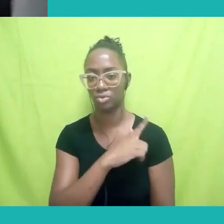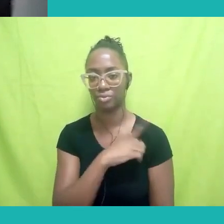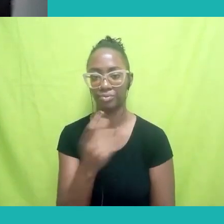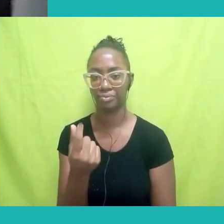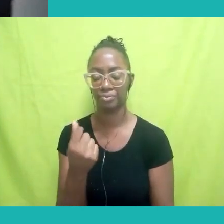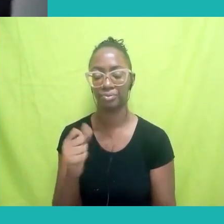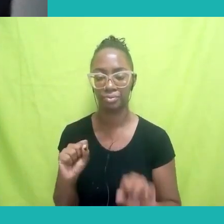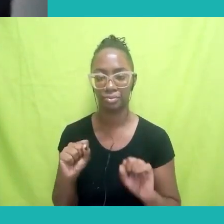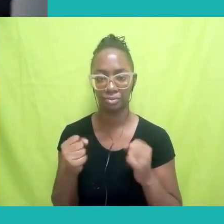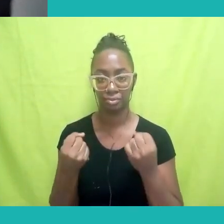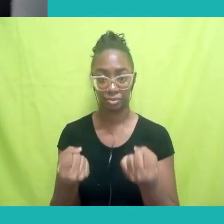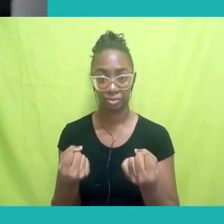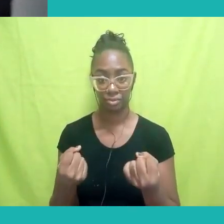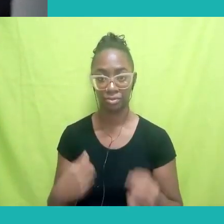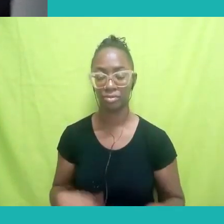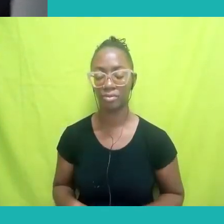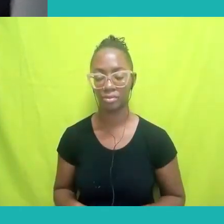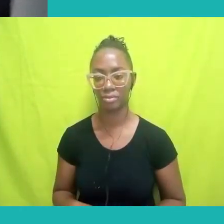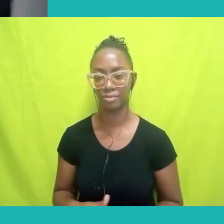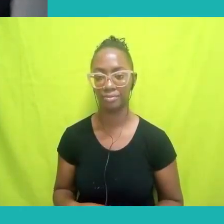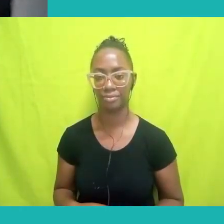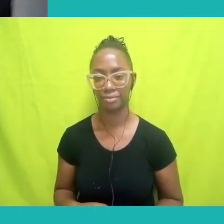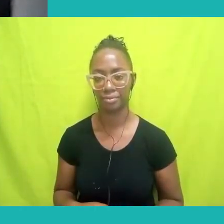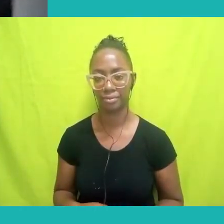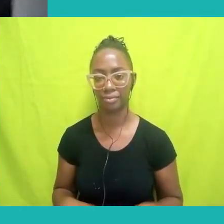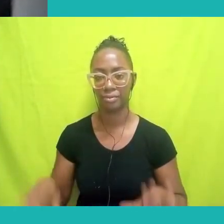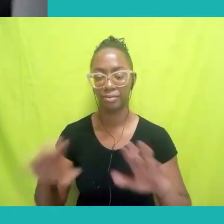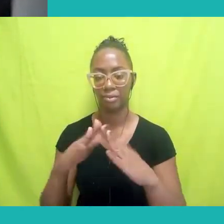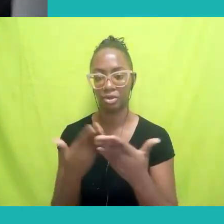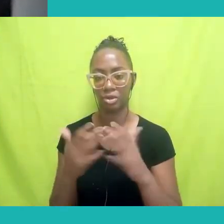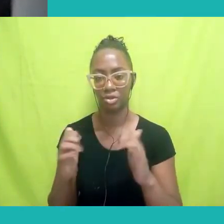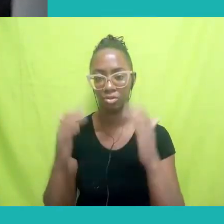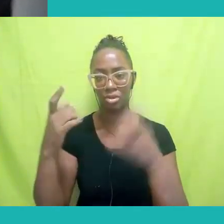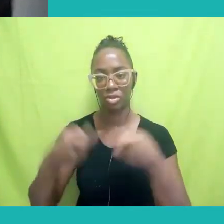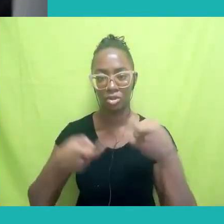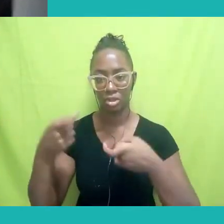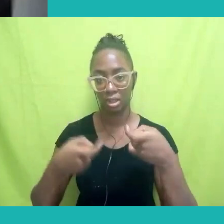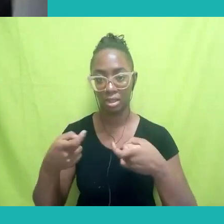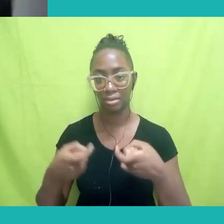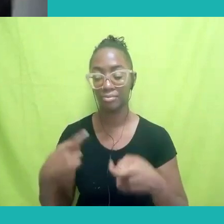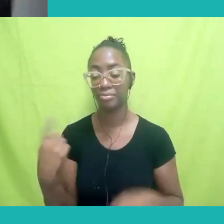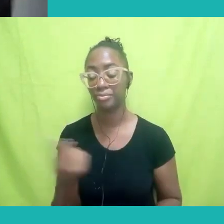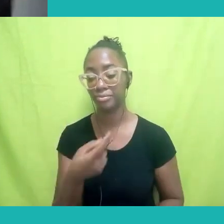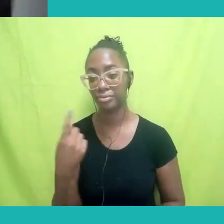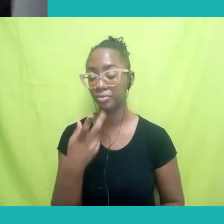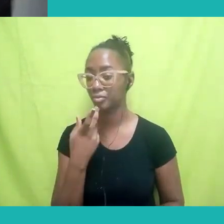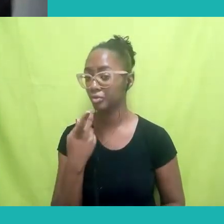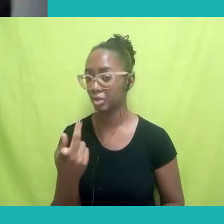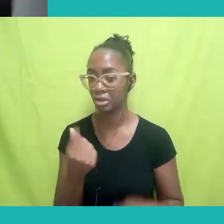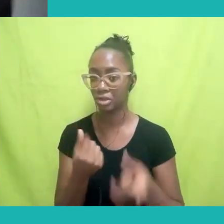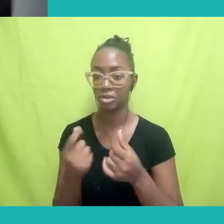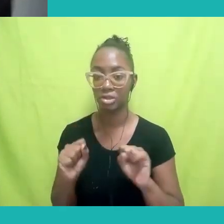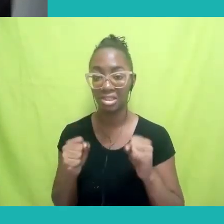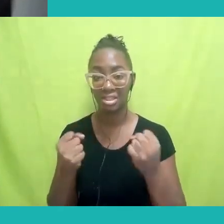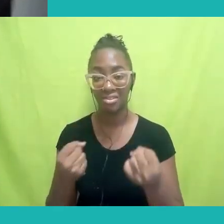Defesa. Curso de Gestão de Recursos de Defesa da Escola Superior de Guerra. E quando nós falamos em recursos de defesa, a primeira coisa que vem